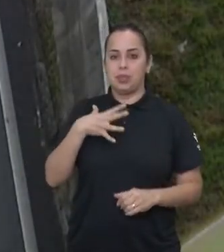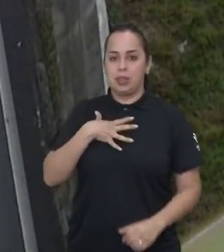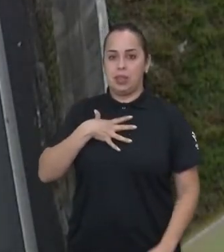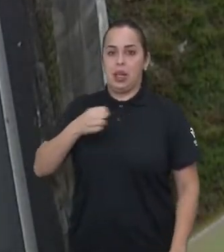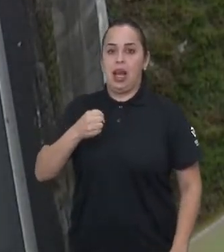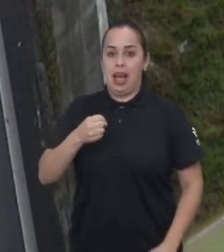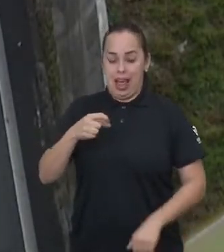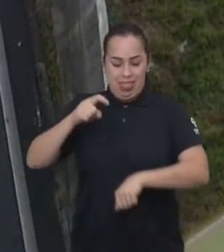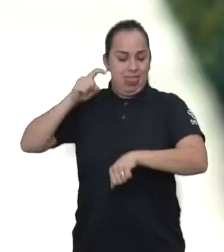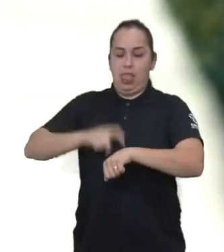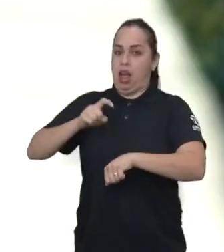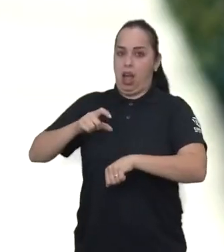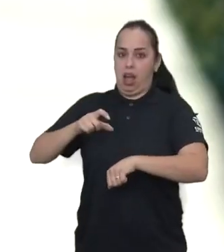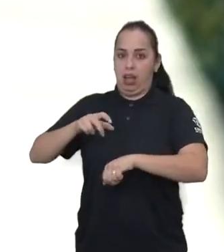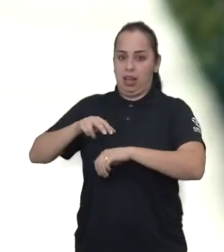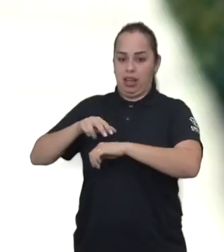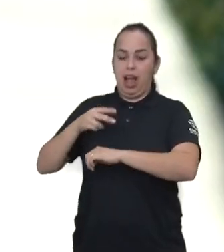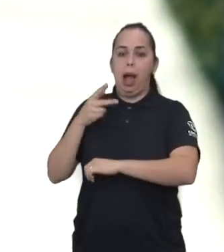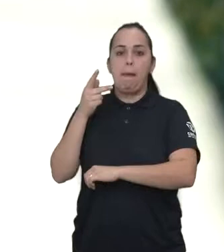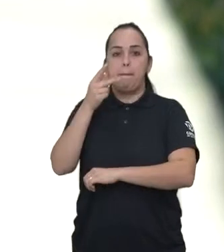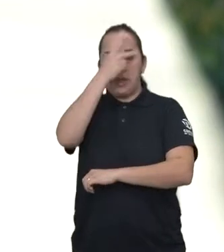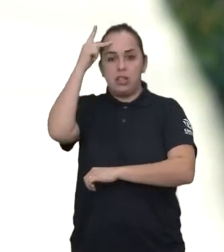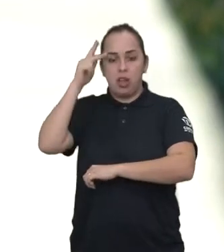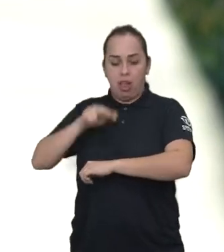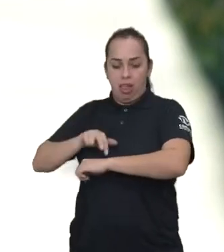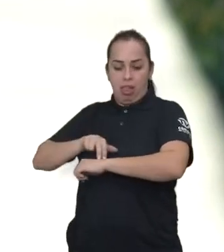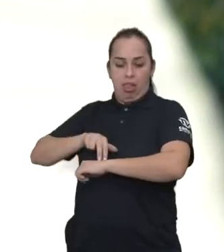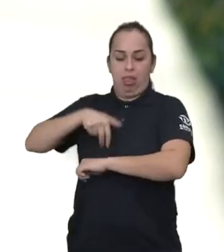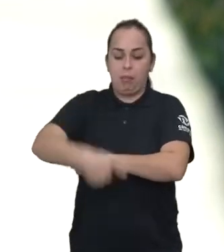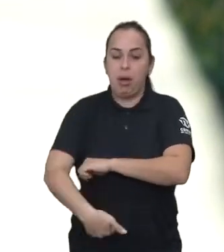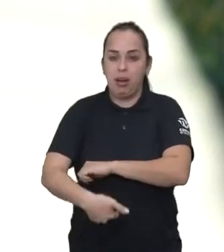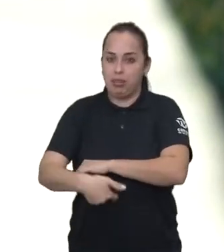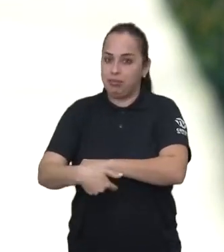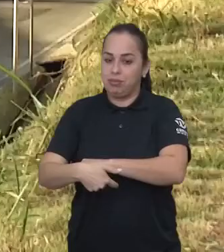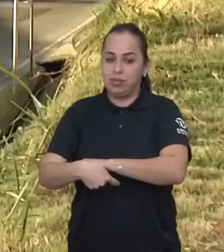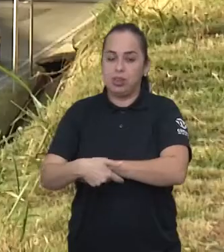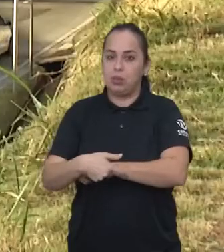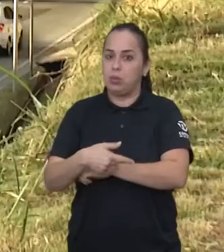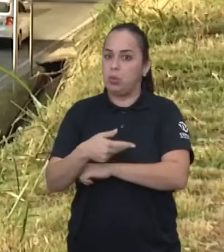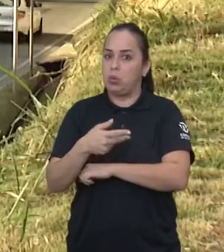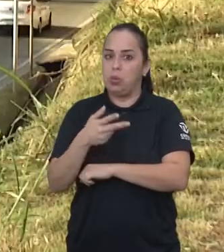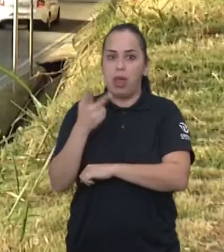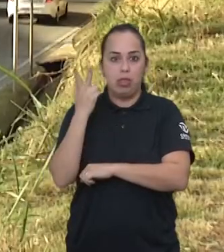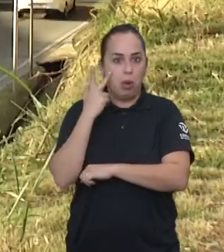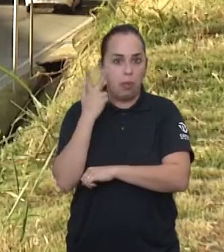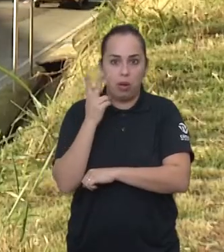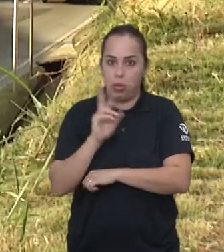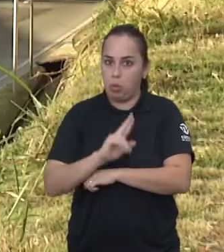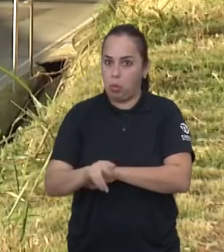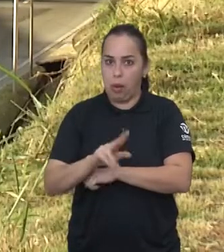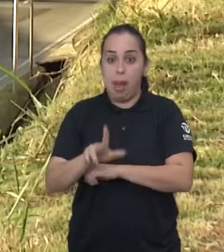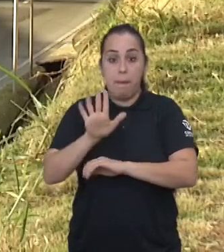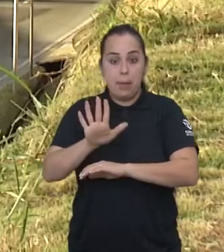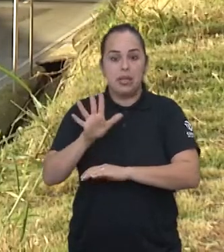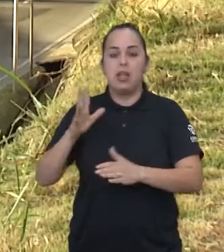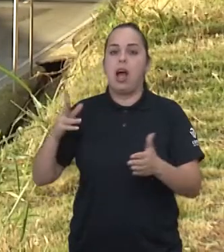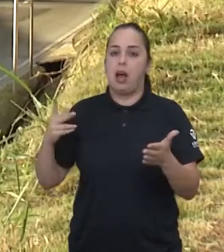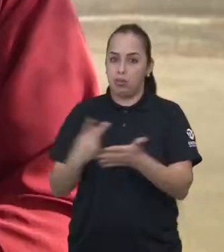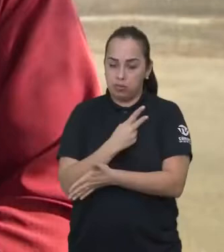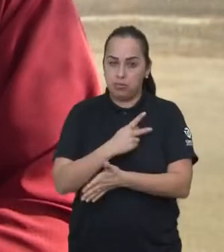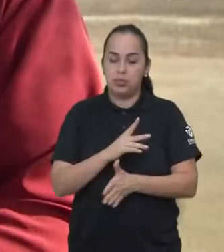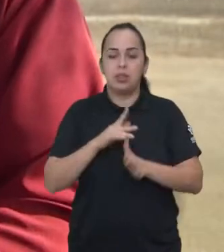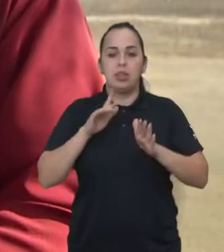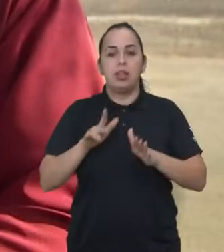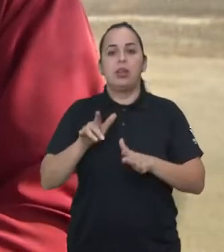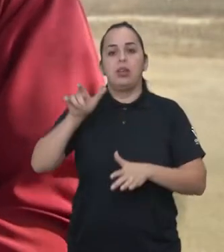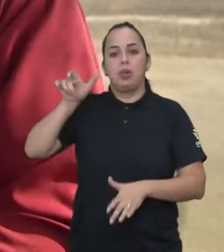suicídio por precipitação ou seja Quando uma pessoa se atira de um lugar alto não é comum mas tem alta letalidade